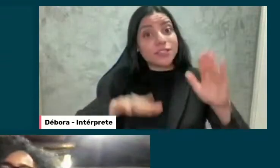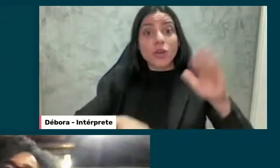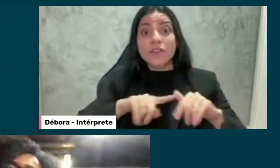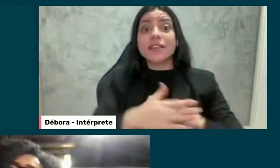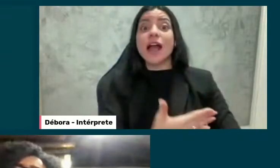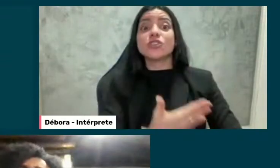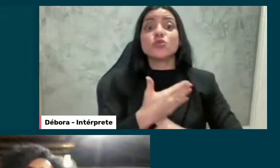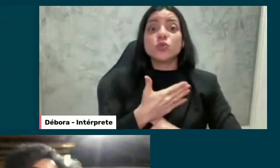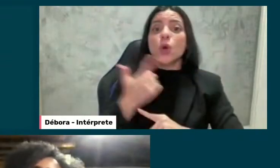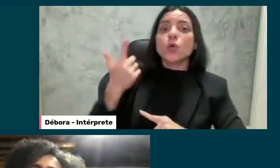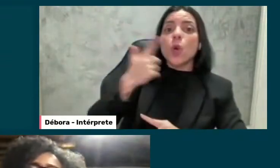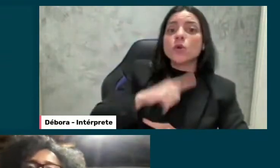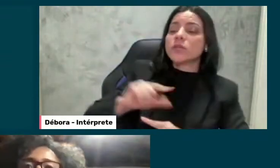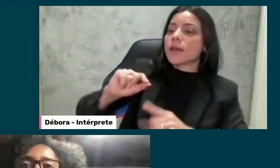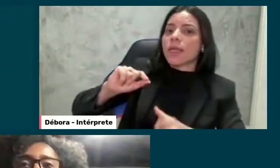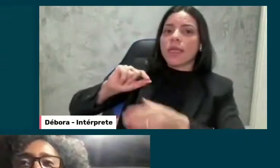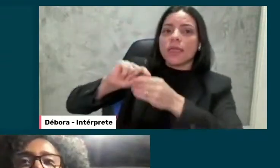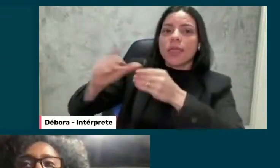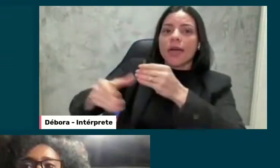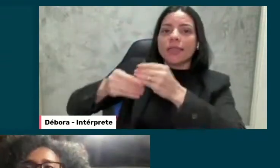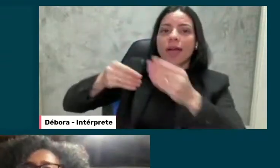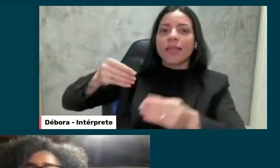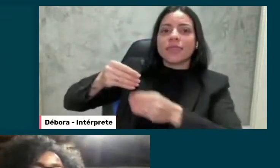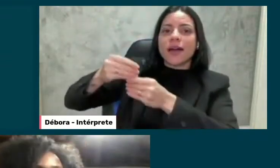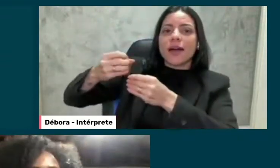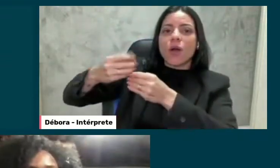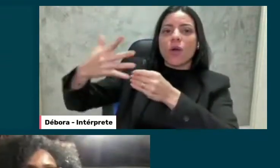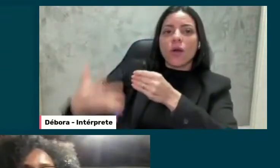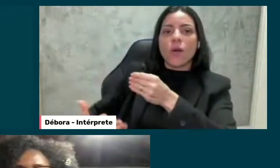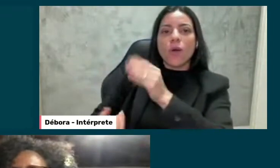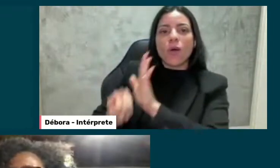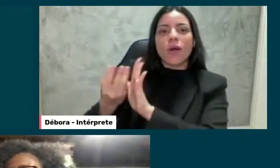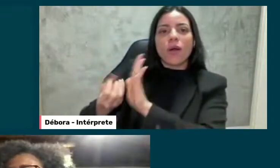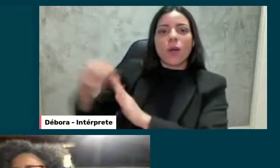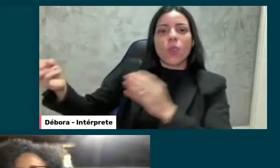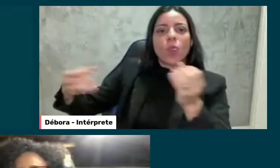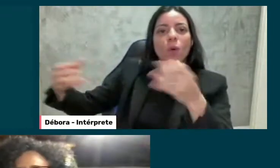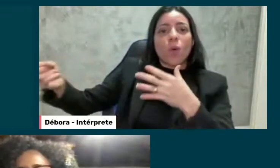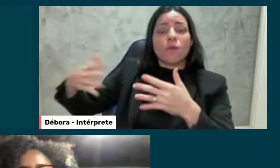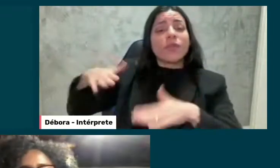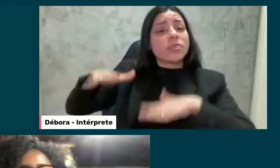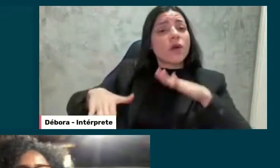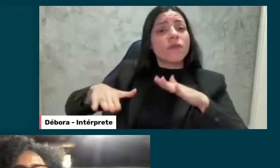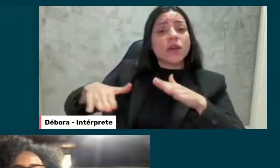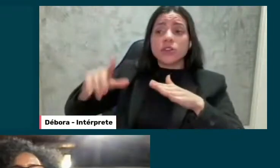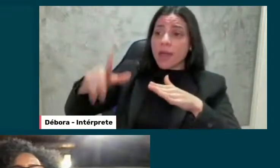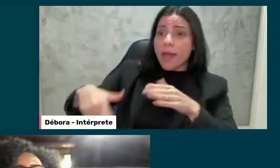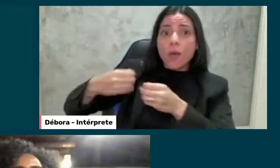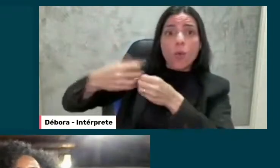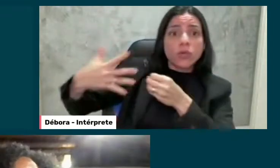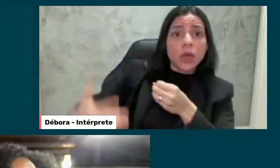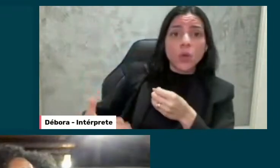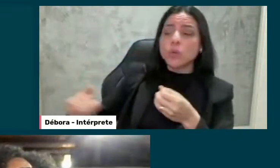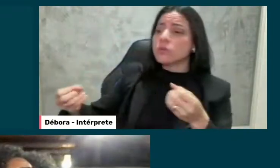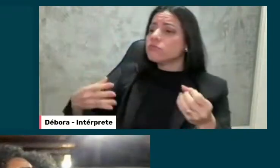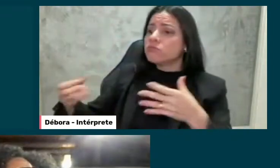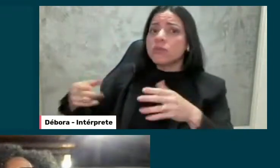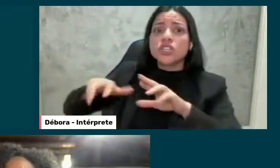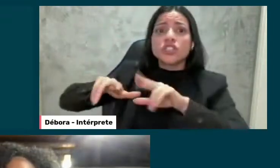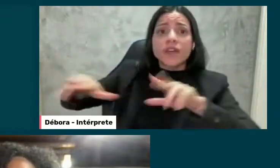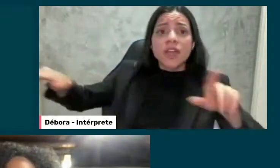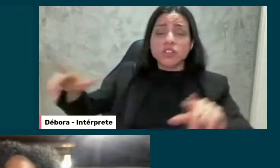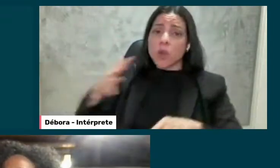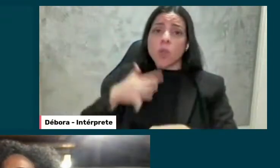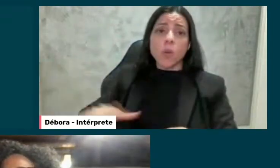de geração de conteúdo que talvez a gente não tenha conseguido alcançar, ou porque estamos no dia não muito criativo. A gente já tem clientes,